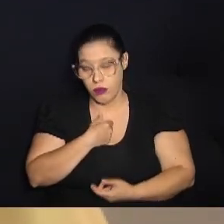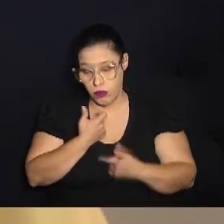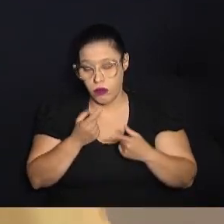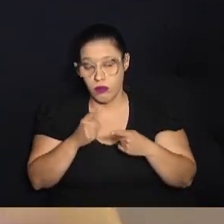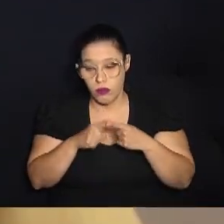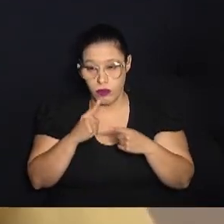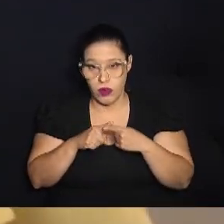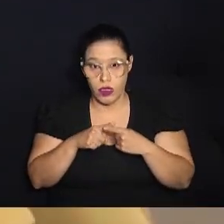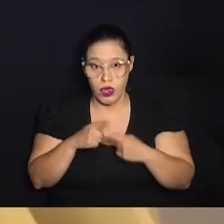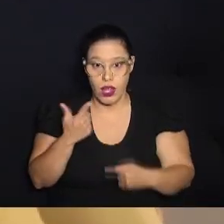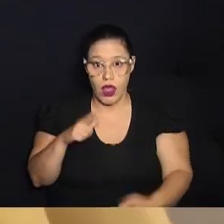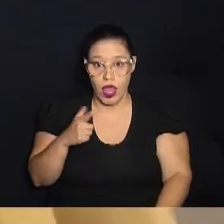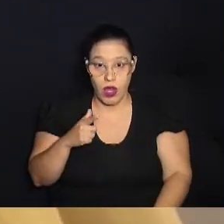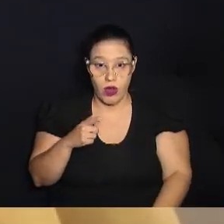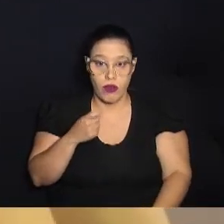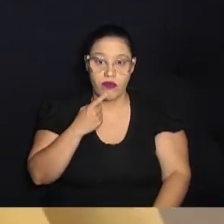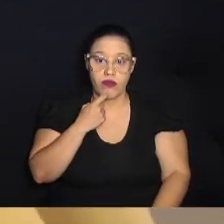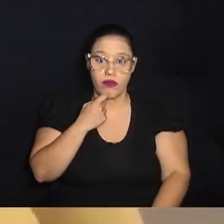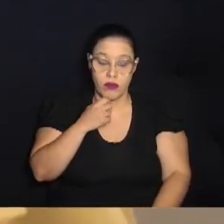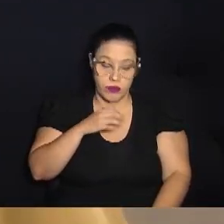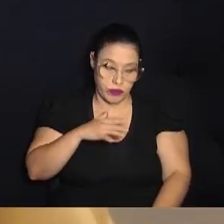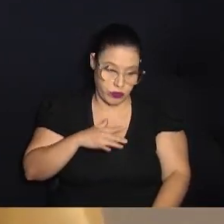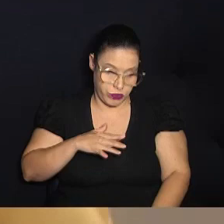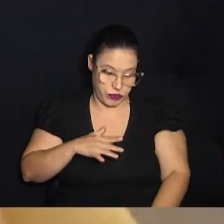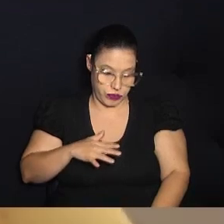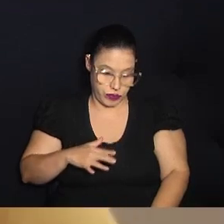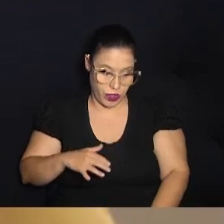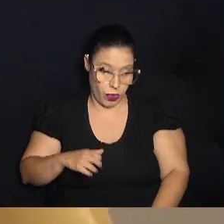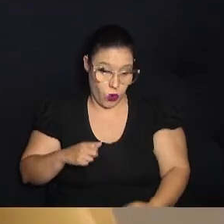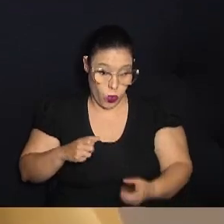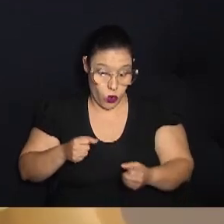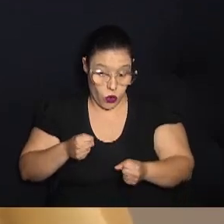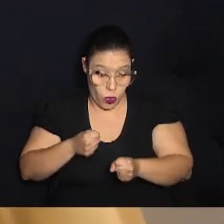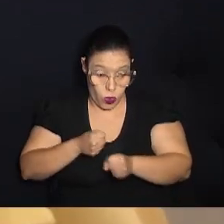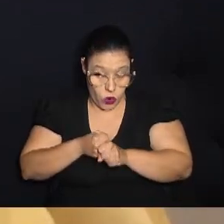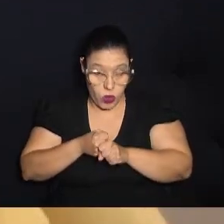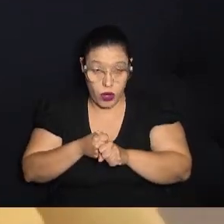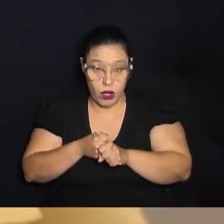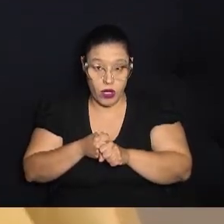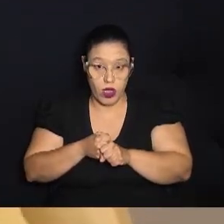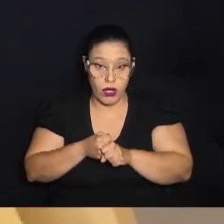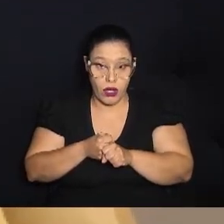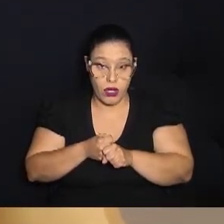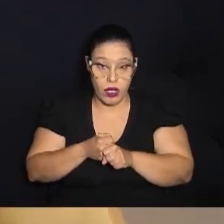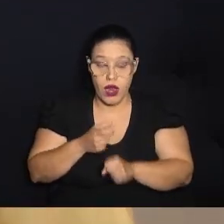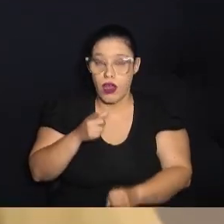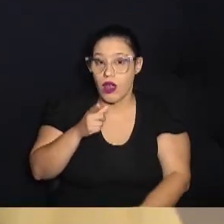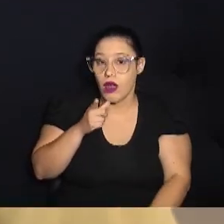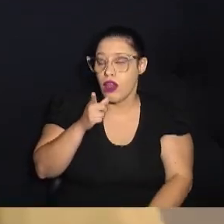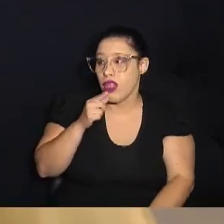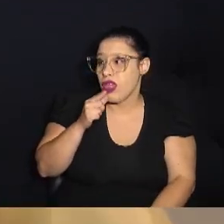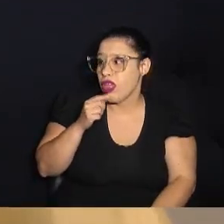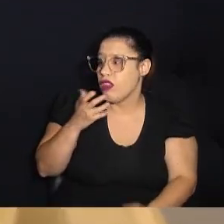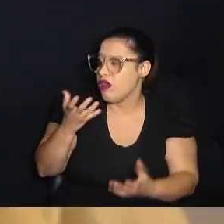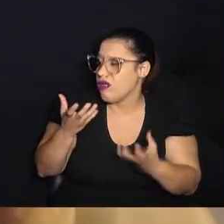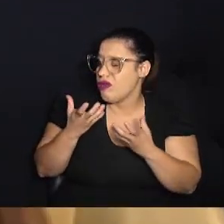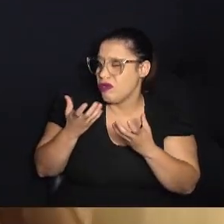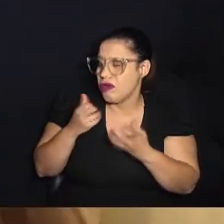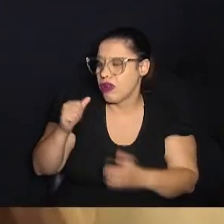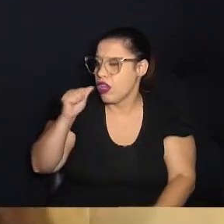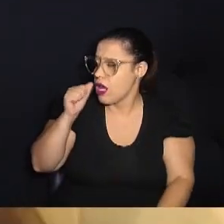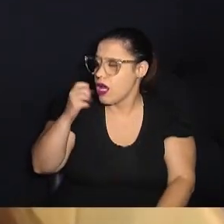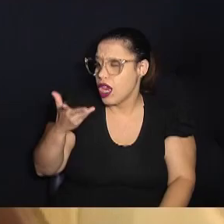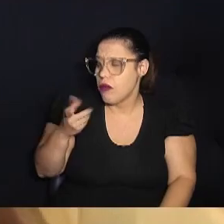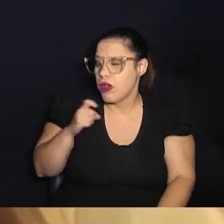essa passagem, porque não tem sangue dentro, fazendo uma pressão. Porque esse paciente não sente vontade de beber líquido, principalmente no